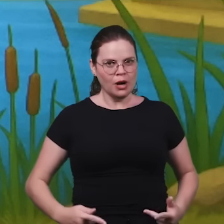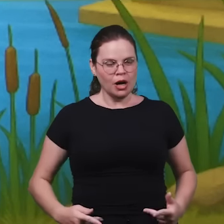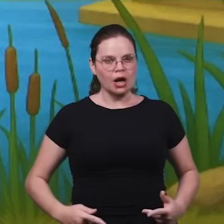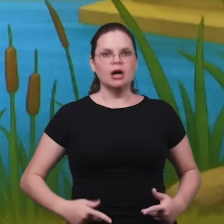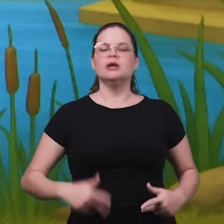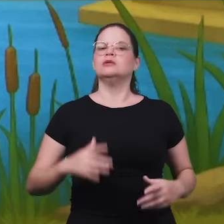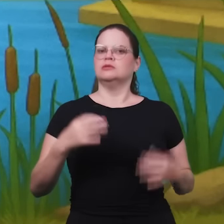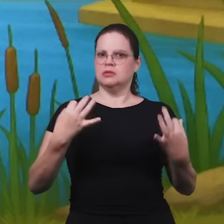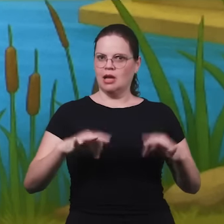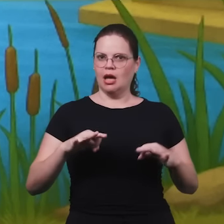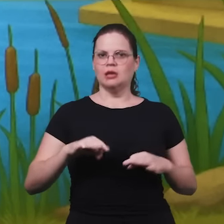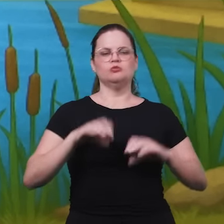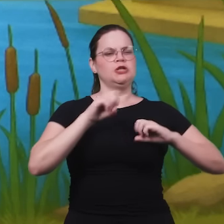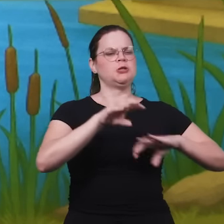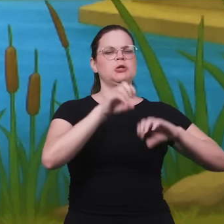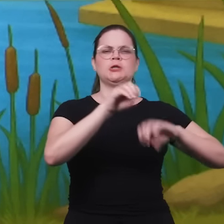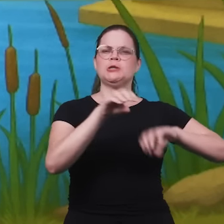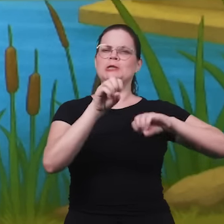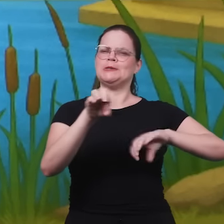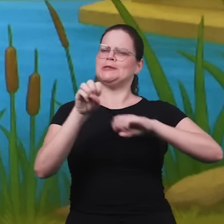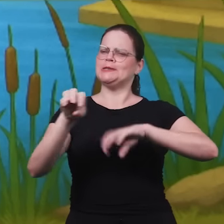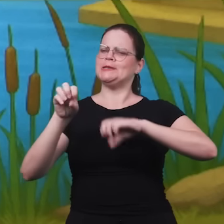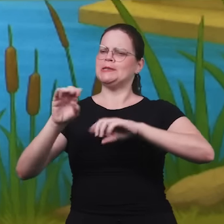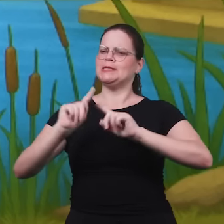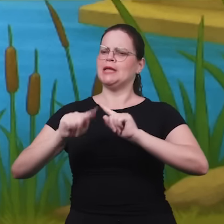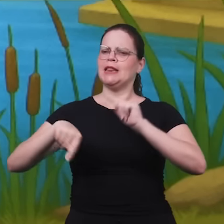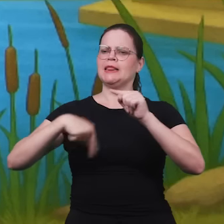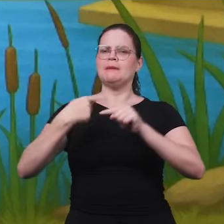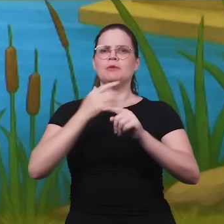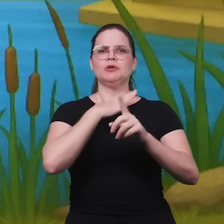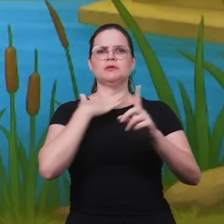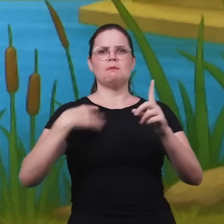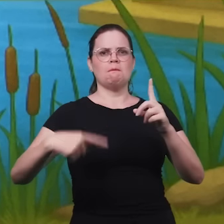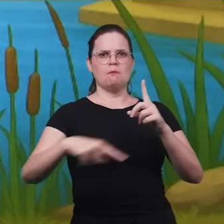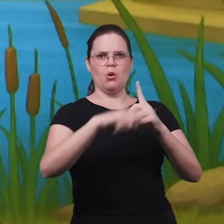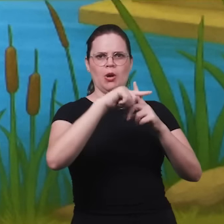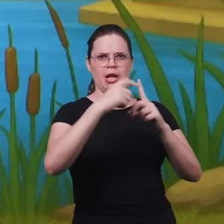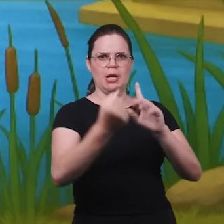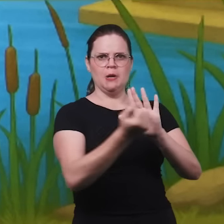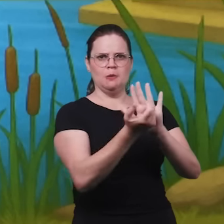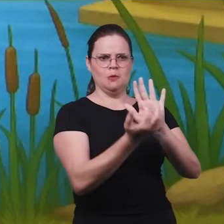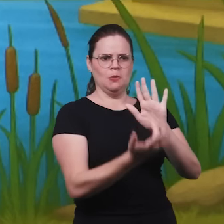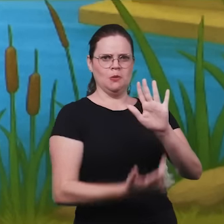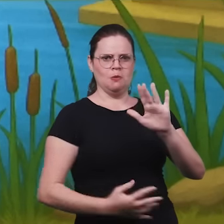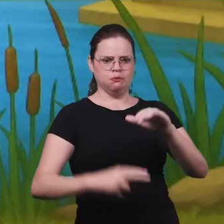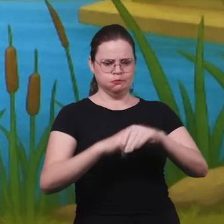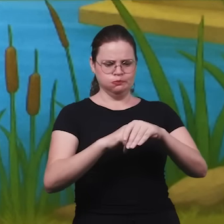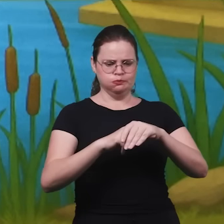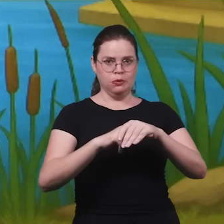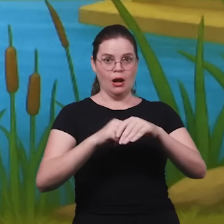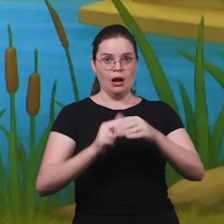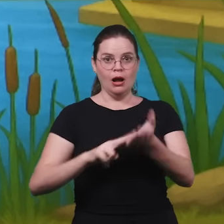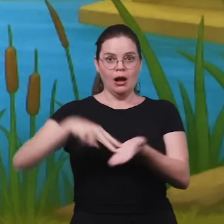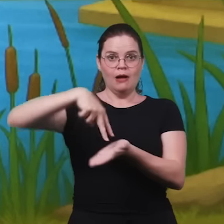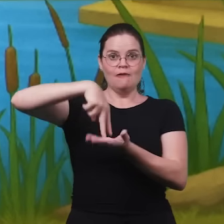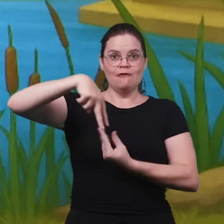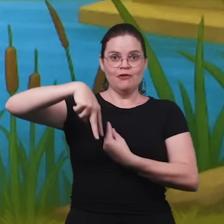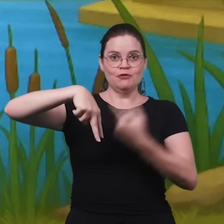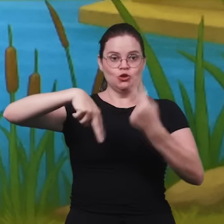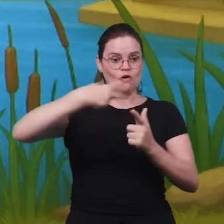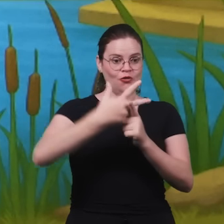morreu, ressuscitou, voltou para o céu, Ele não nos deixou sozinhos. Ele deixou